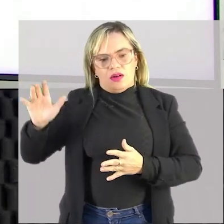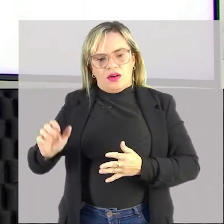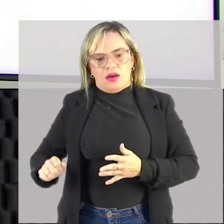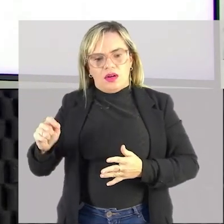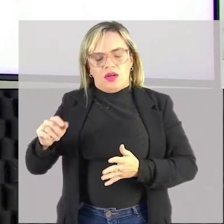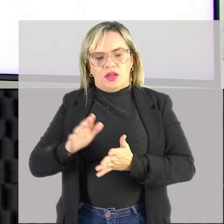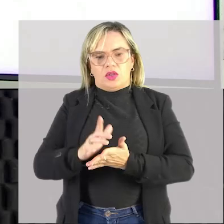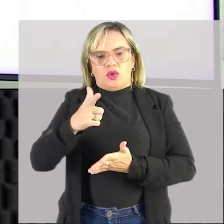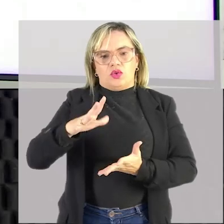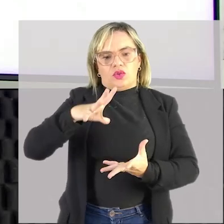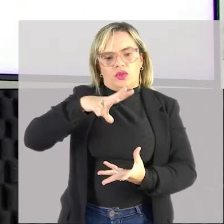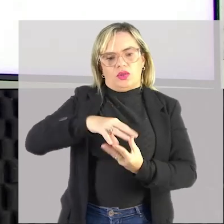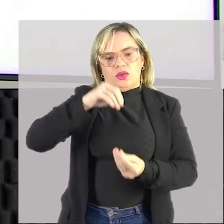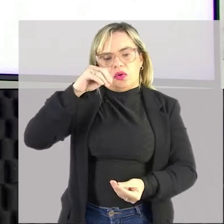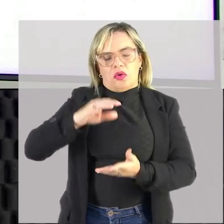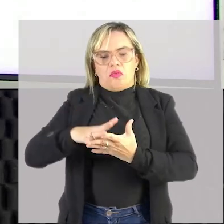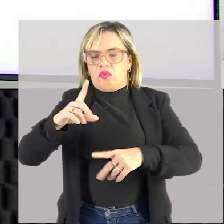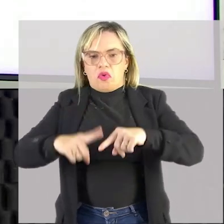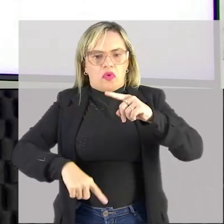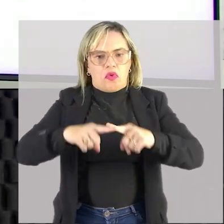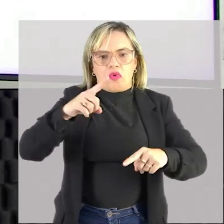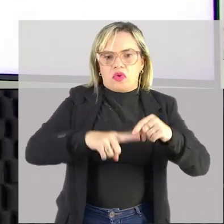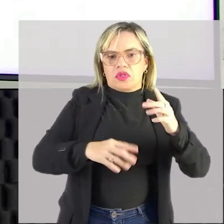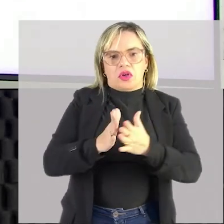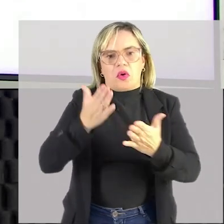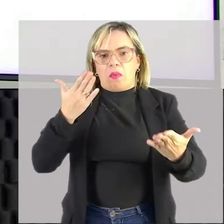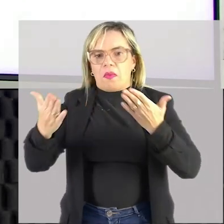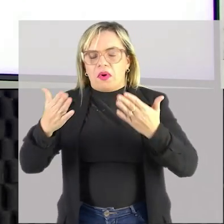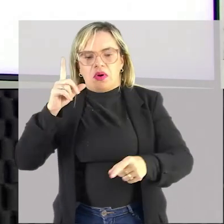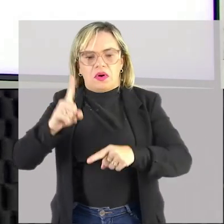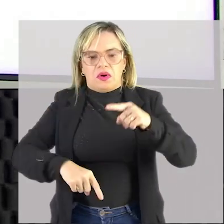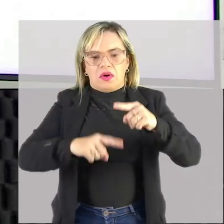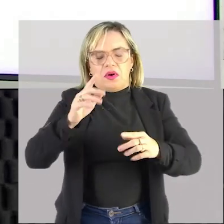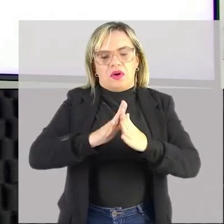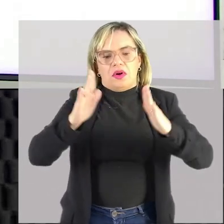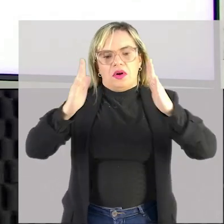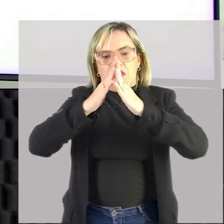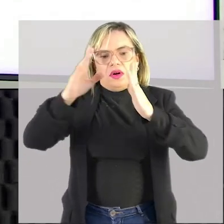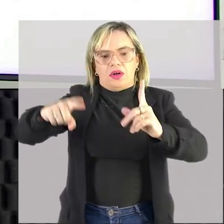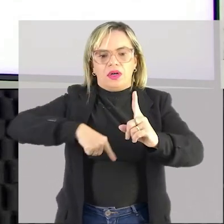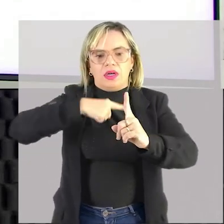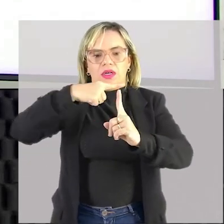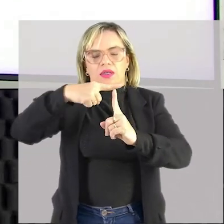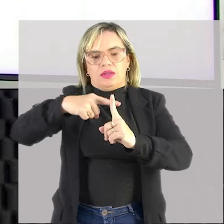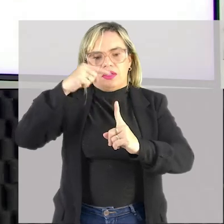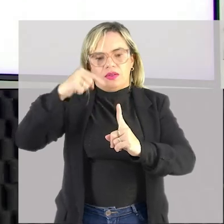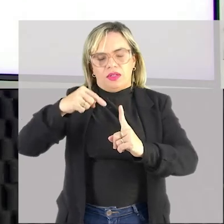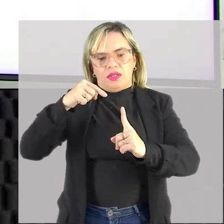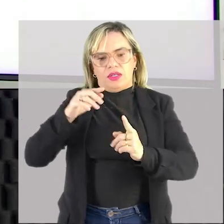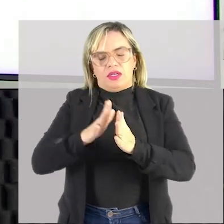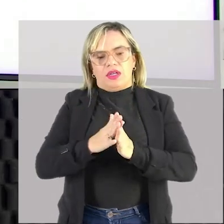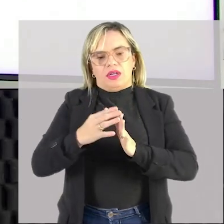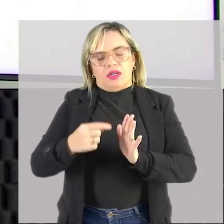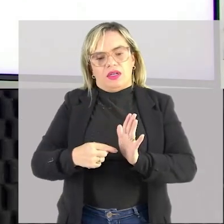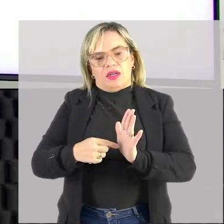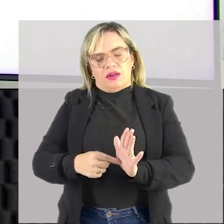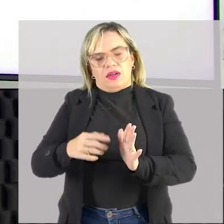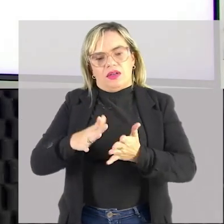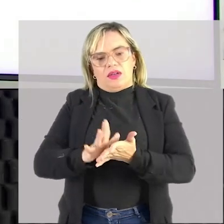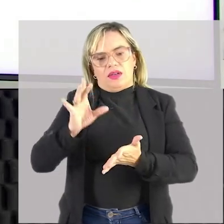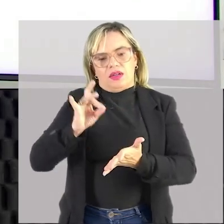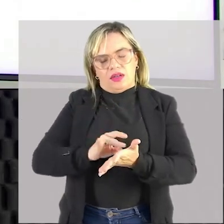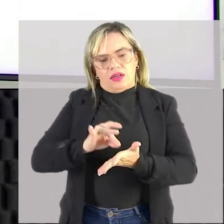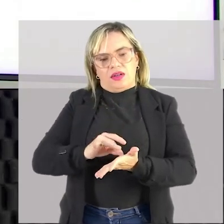sem alma, ele era coisa, ele era objeto. Então, a igreja ela testificava, né,